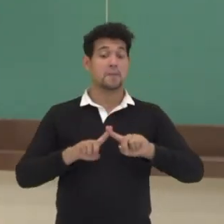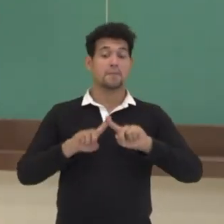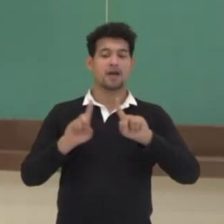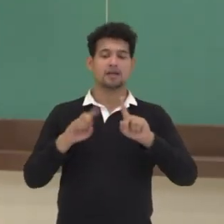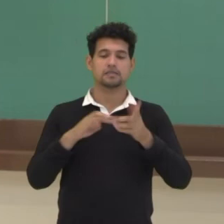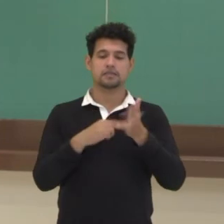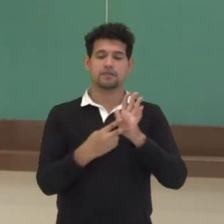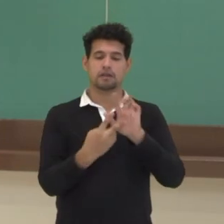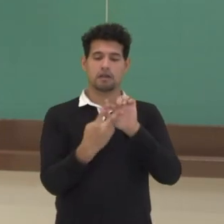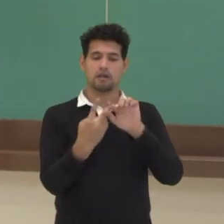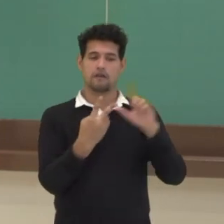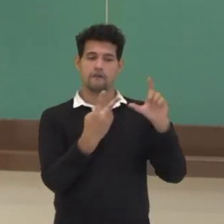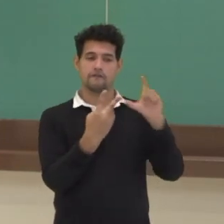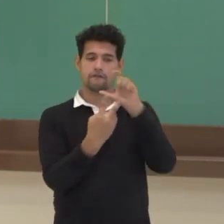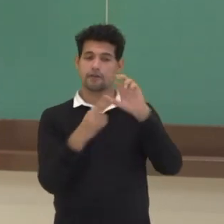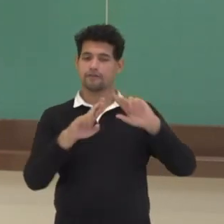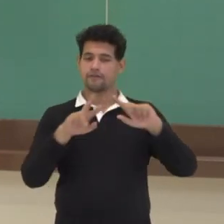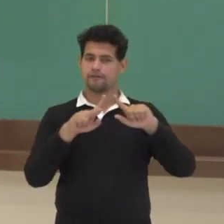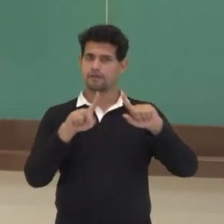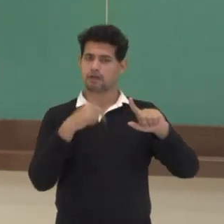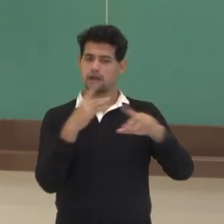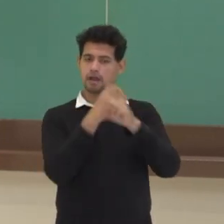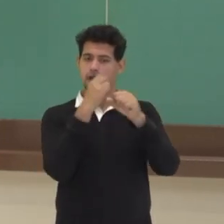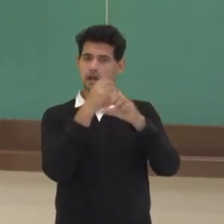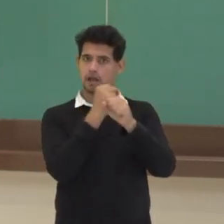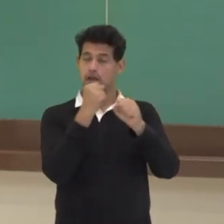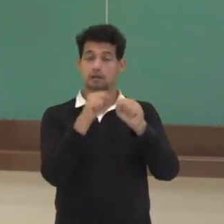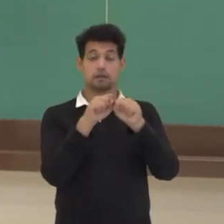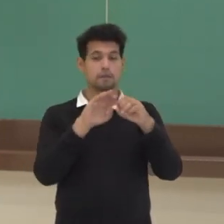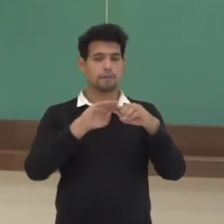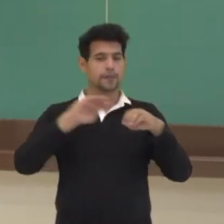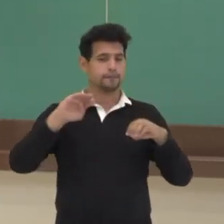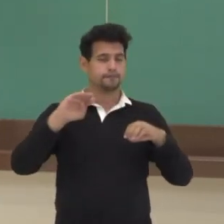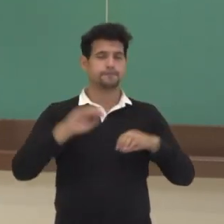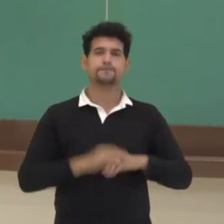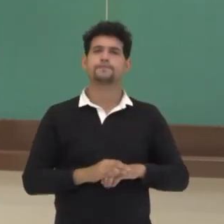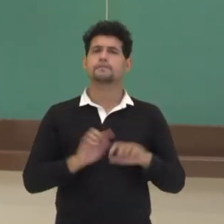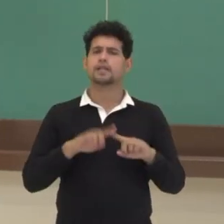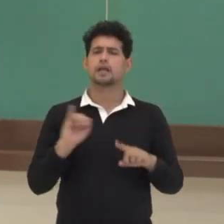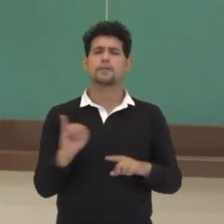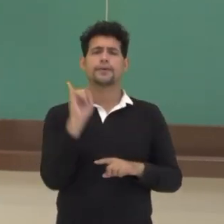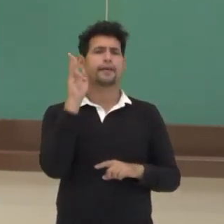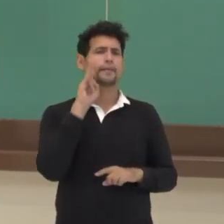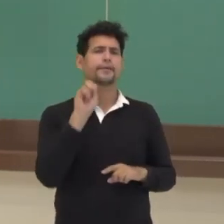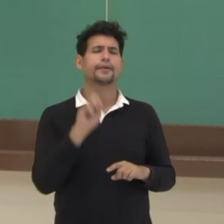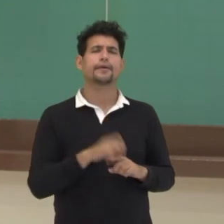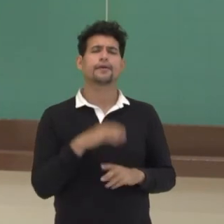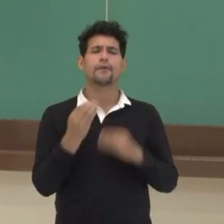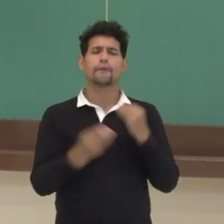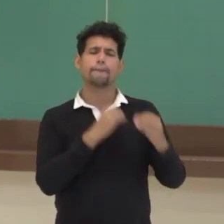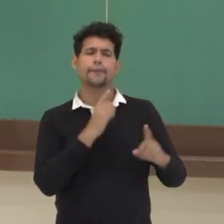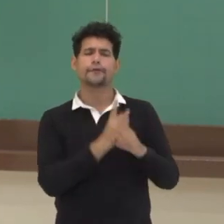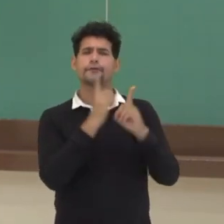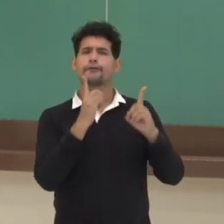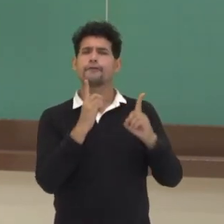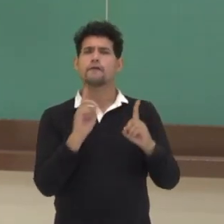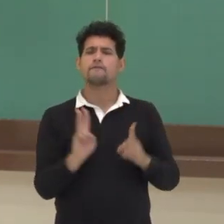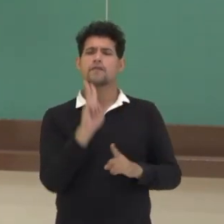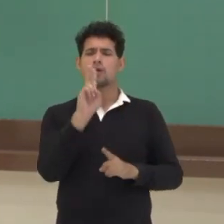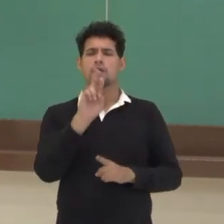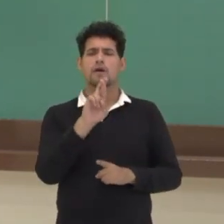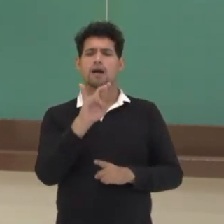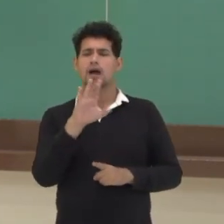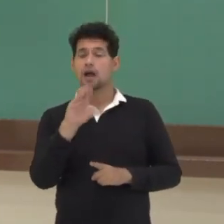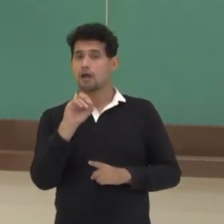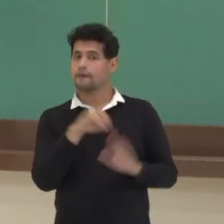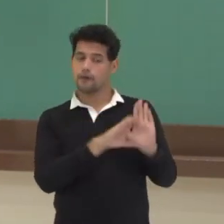duas figuras diferentes, vou calculá-las separadamente. Então, lembrando aqui, mas como encontrar a medida do raio? Então, esse